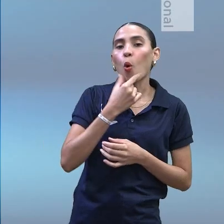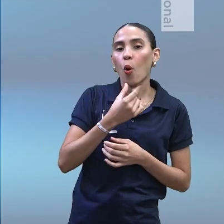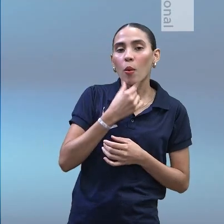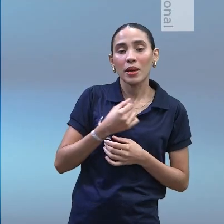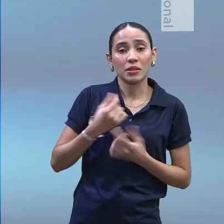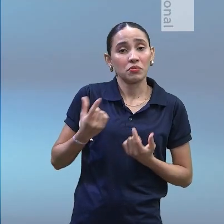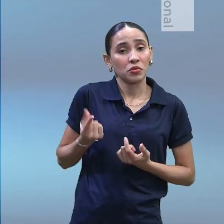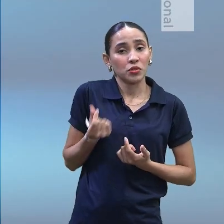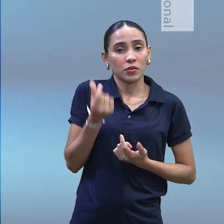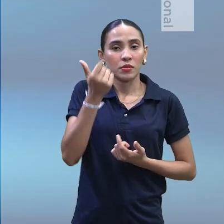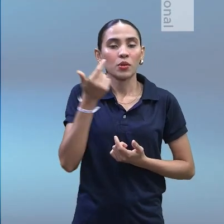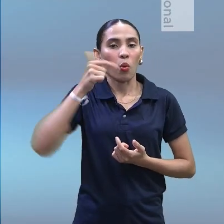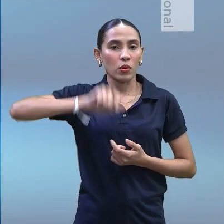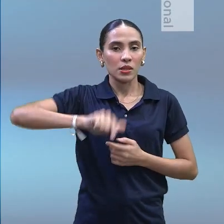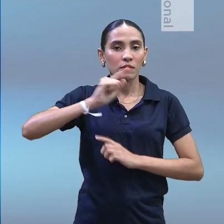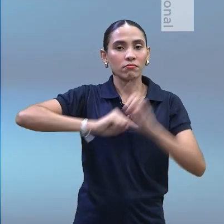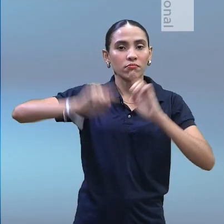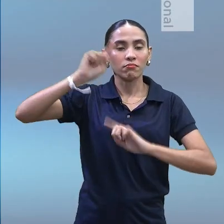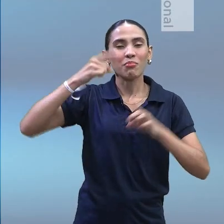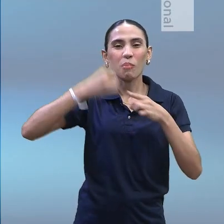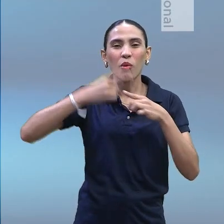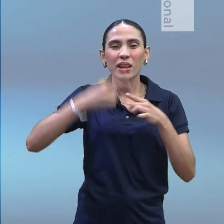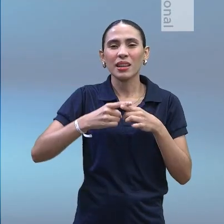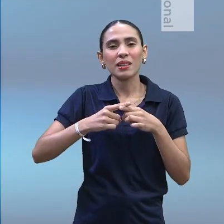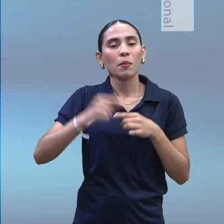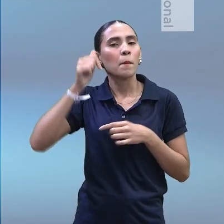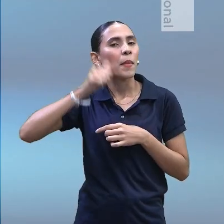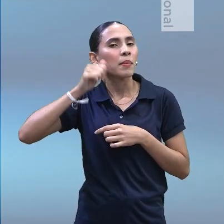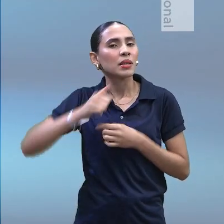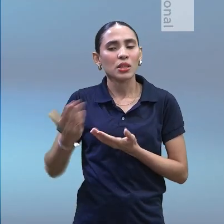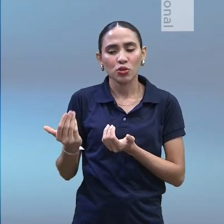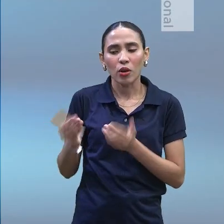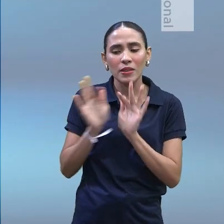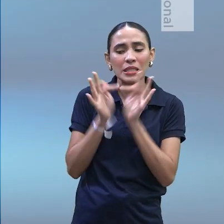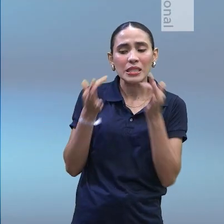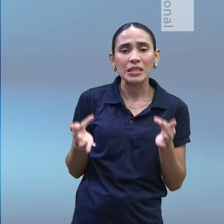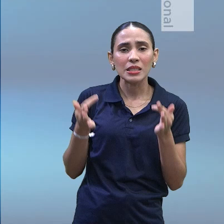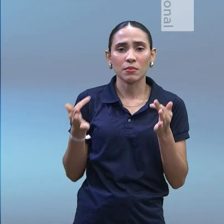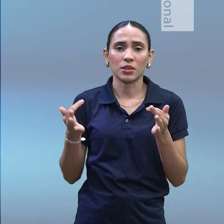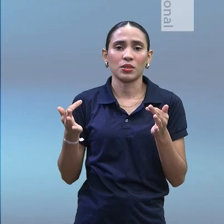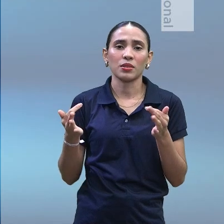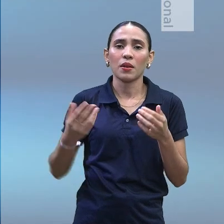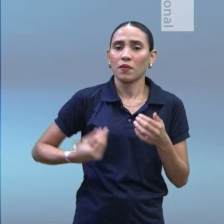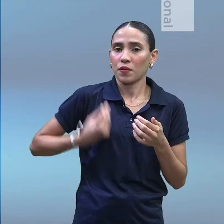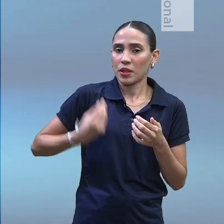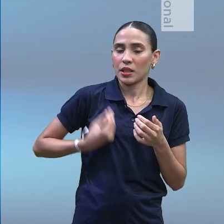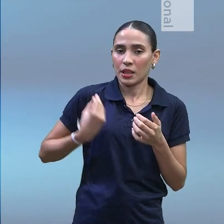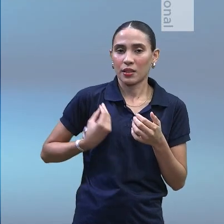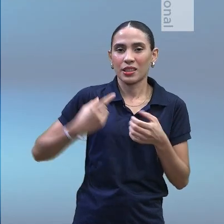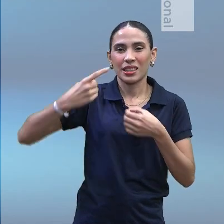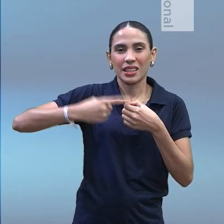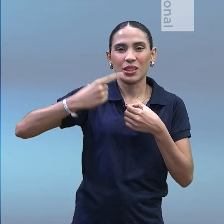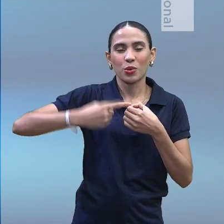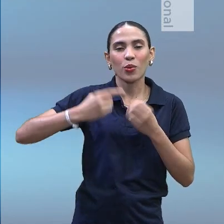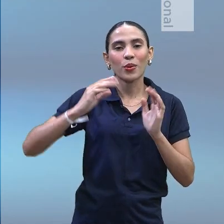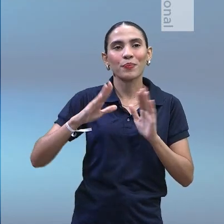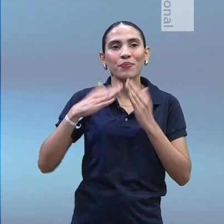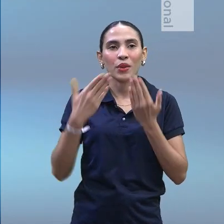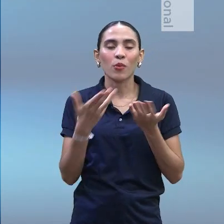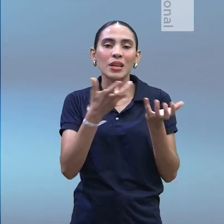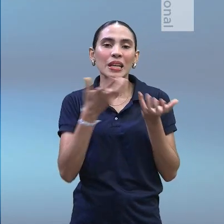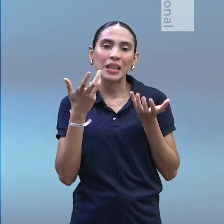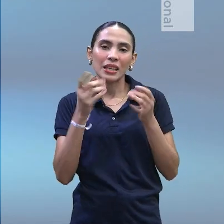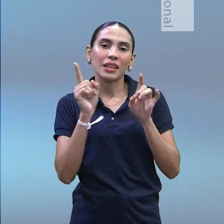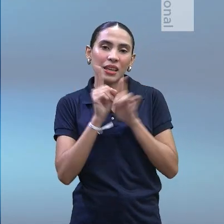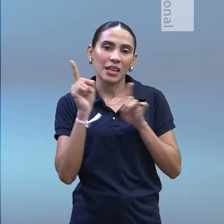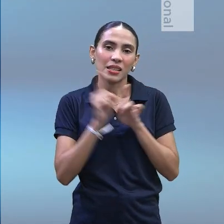ela pudesse ascender socialmente, porque ela era uma pessoa simples, que veio do interior, né, e ela